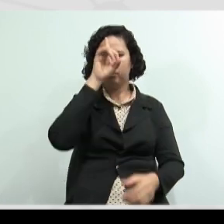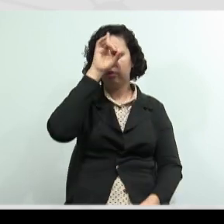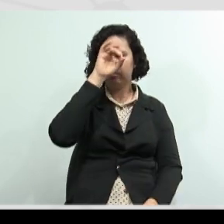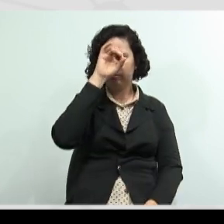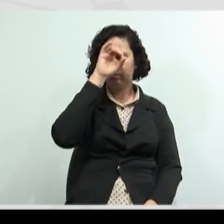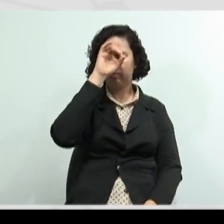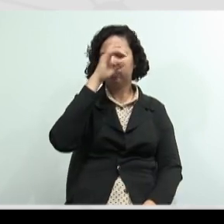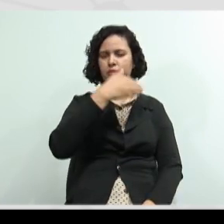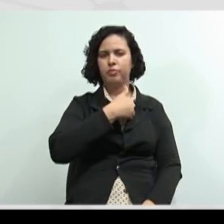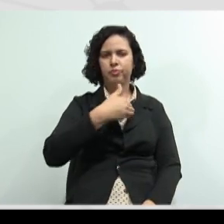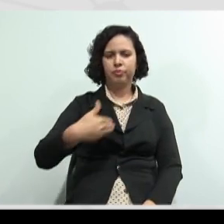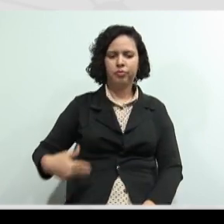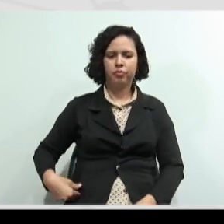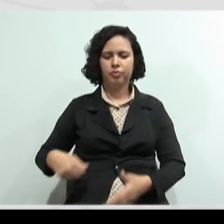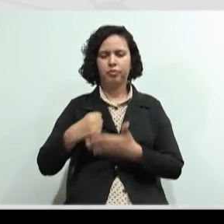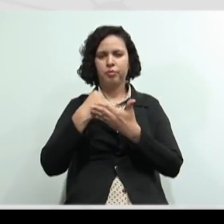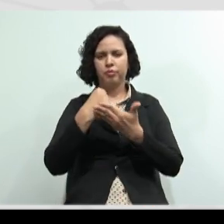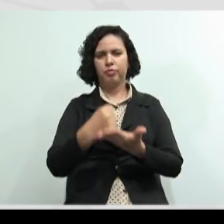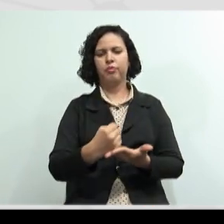público que fornecem alimentos.